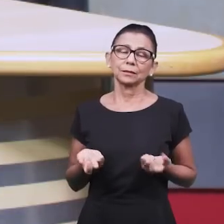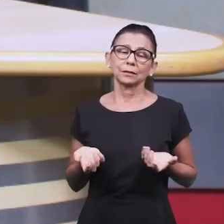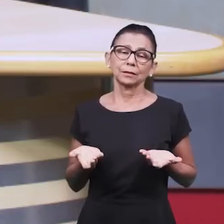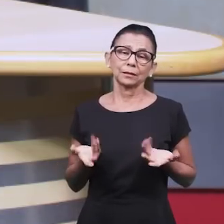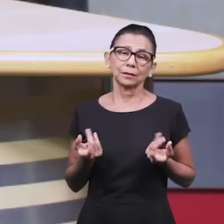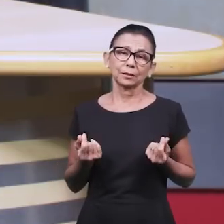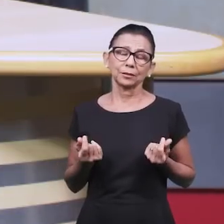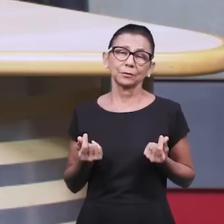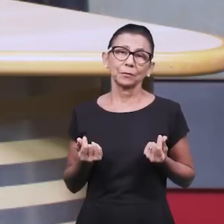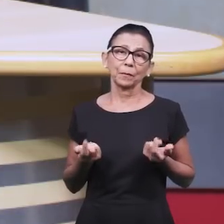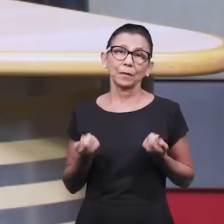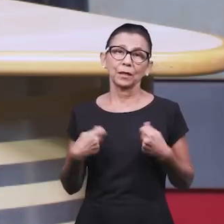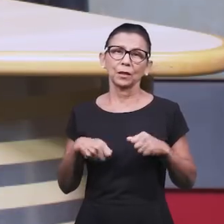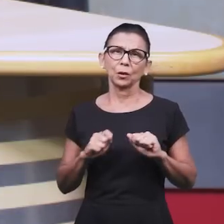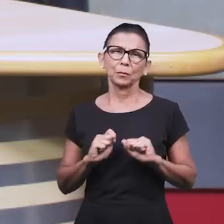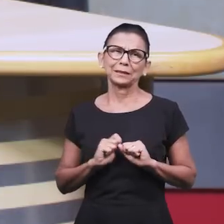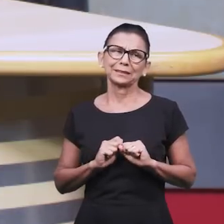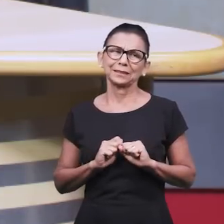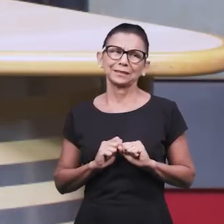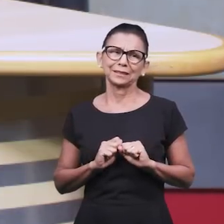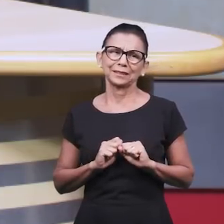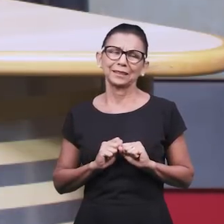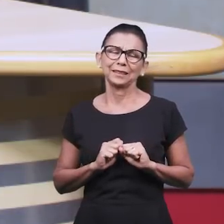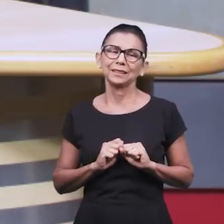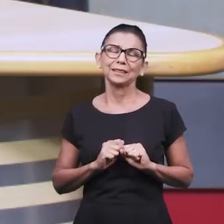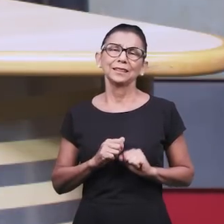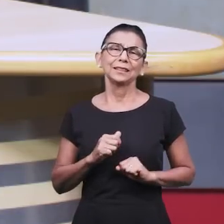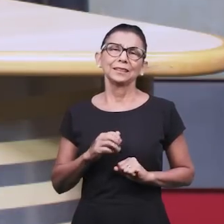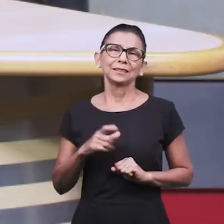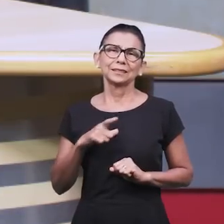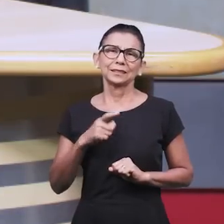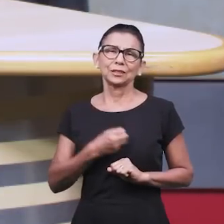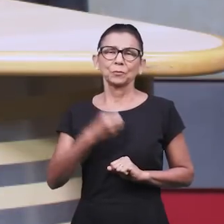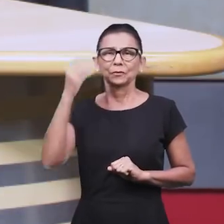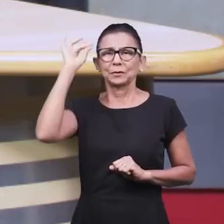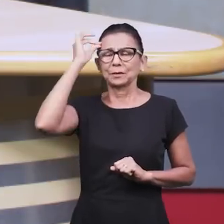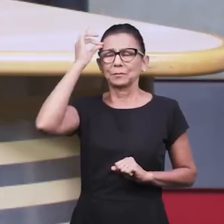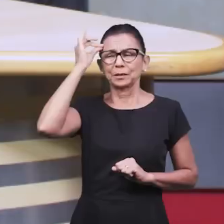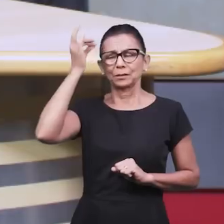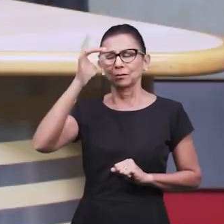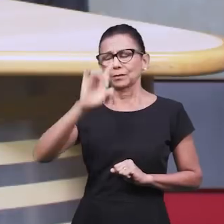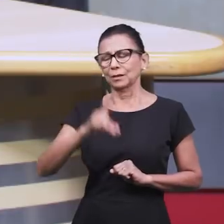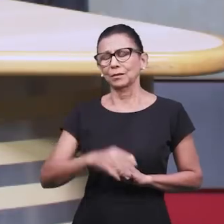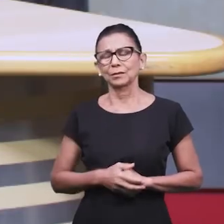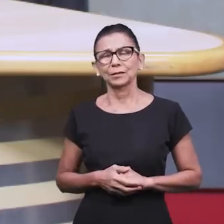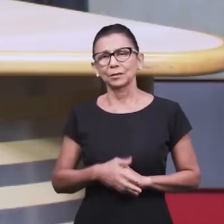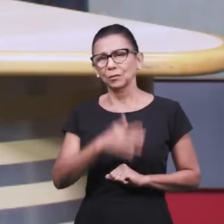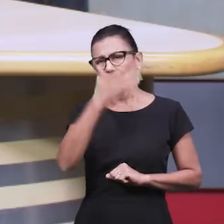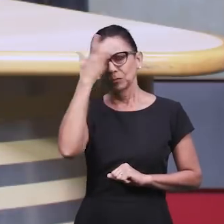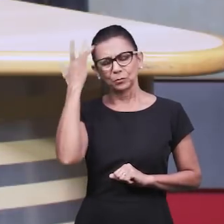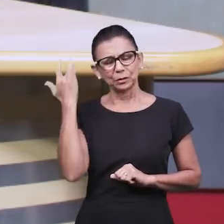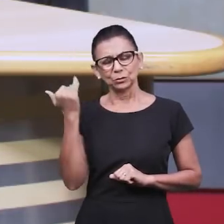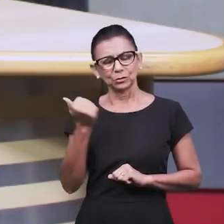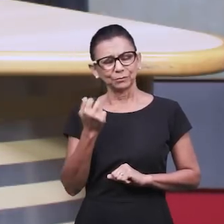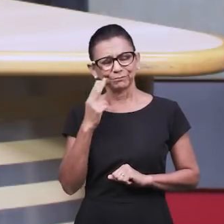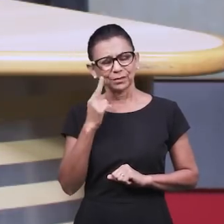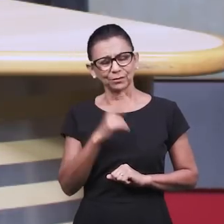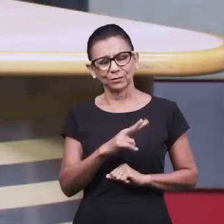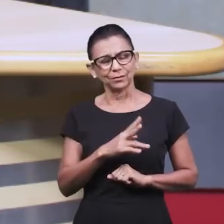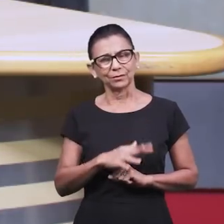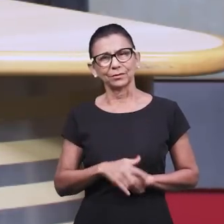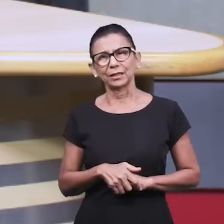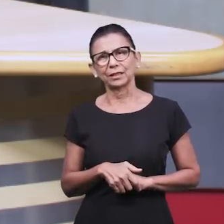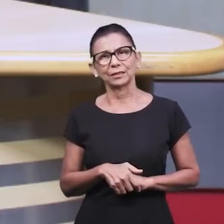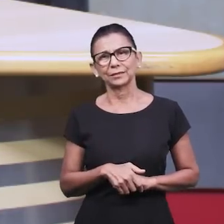não precisa nem de ser espiritual para entender isso, mesmo aqueles que analisam a religião como